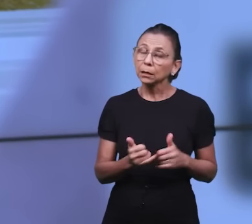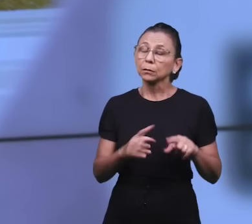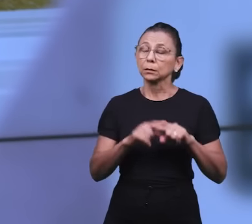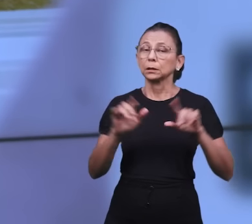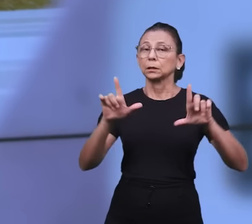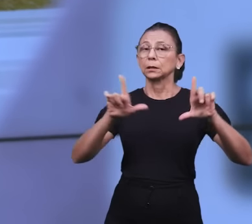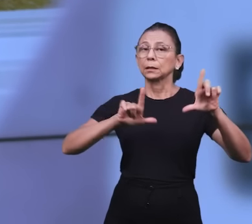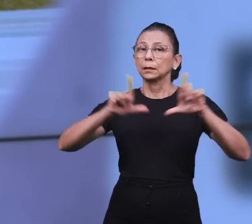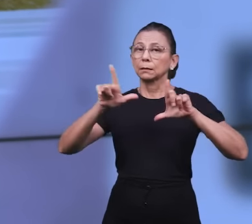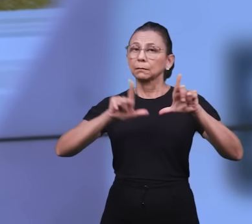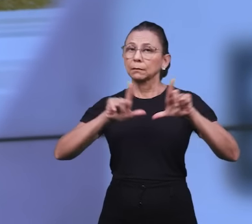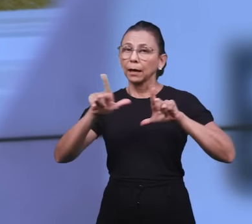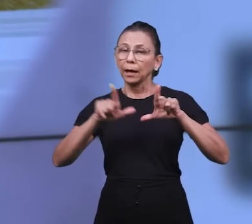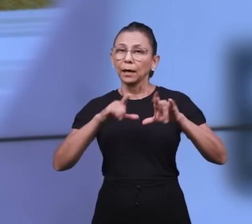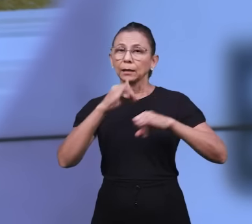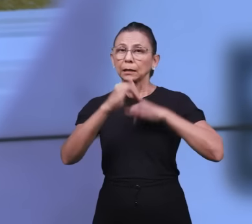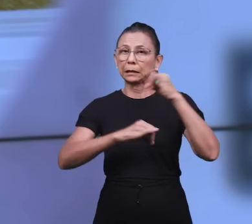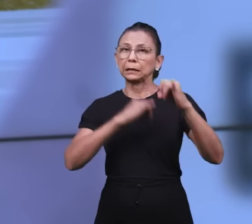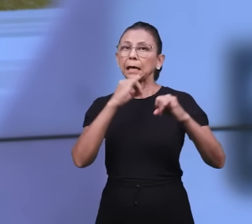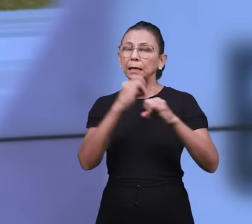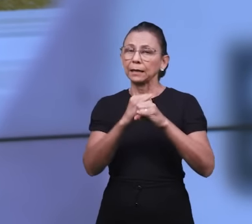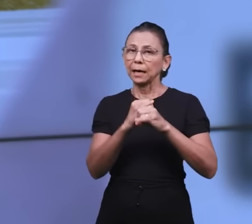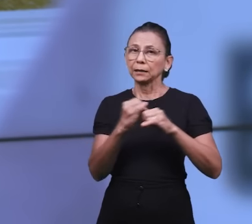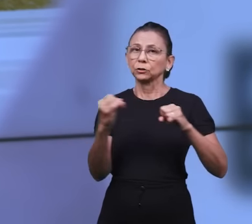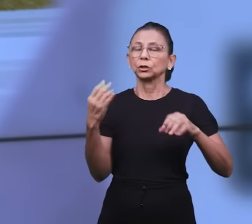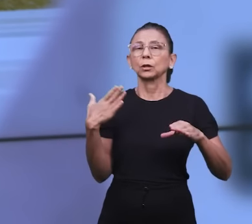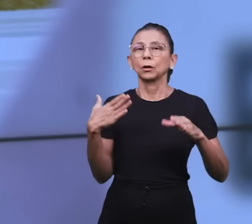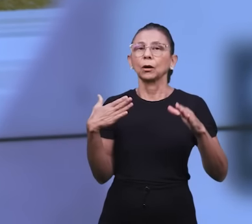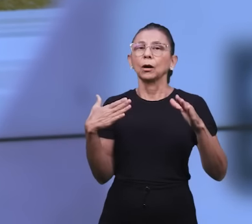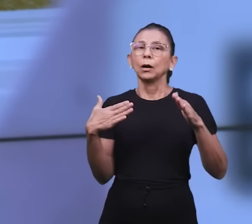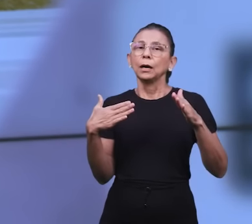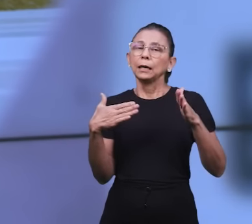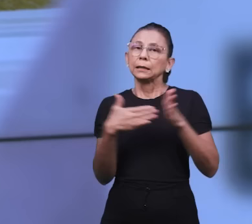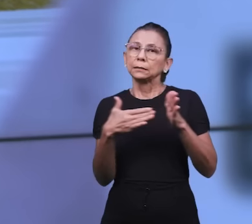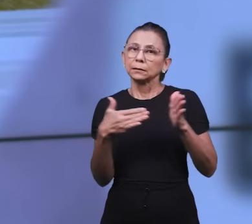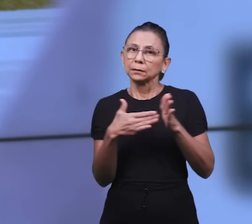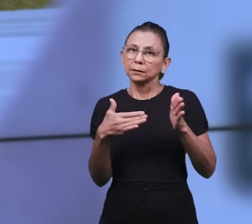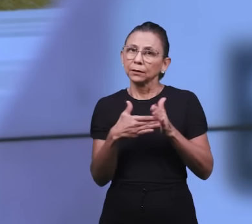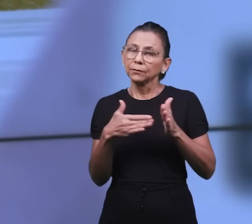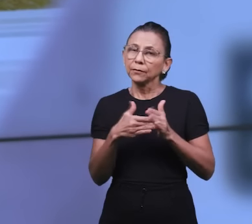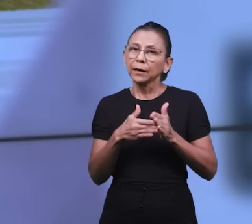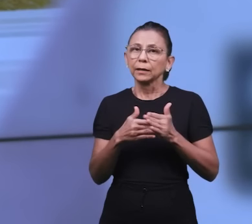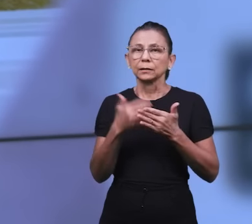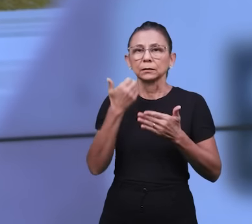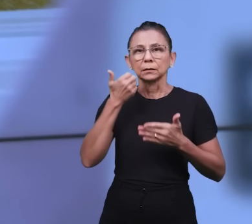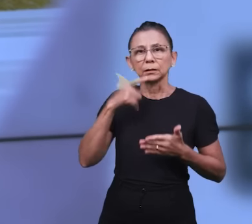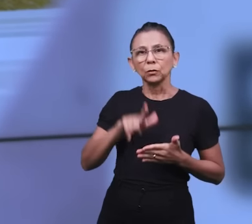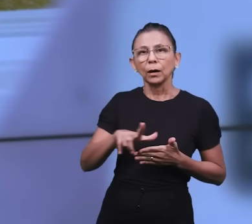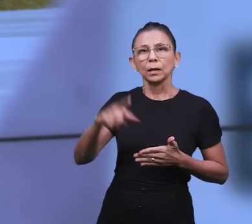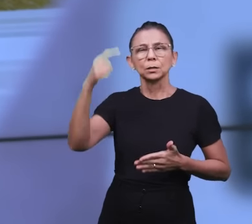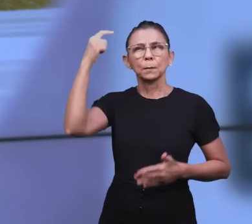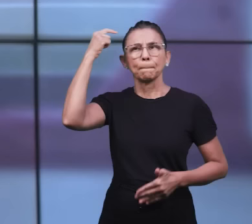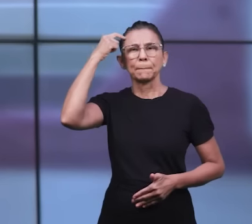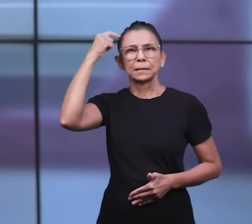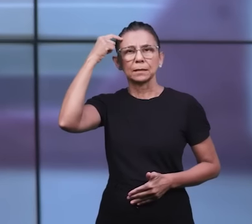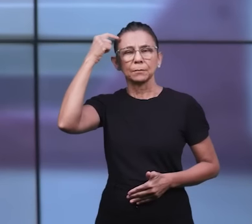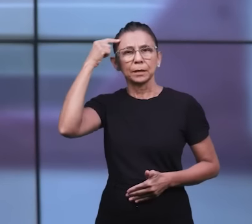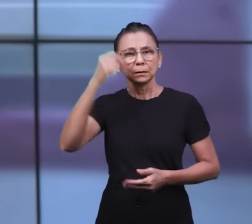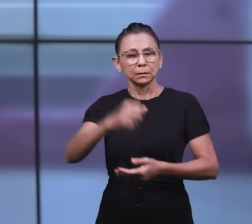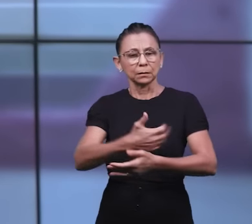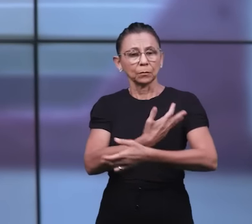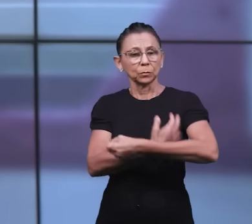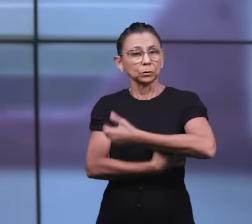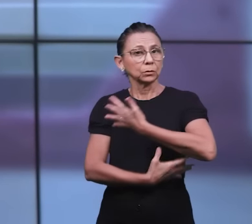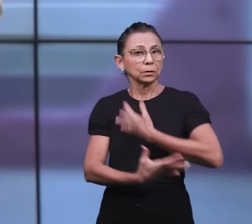no desenvolvimento da tensão da memória da linguagem do pensamento e da emoção dos nossos filhos também